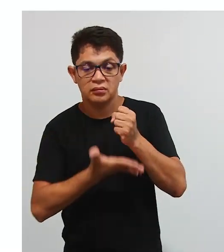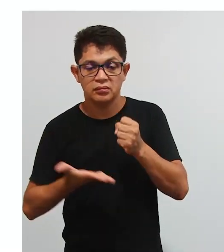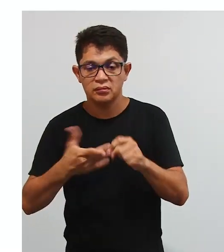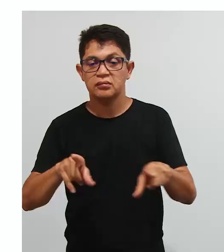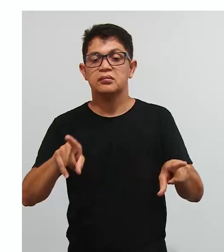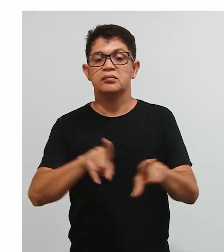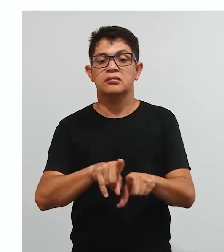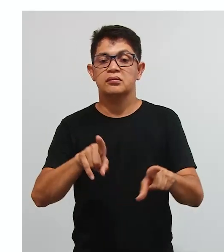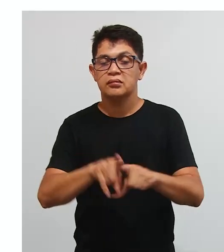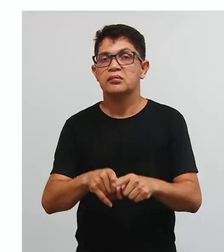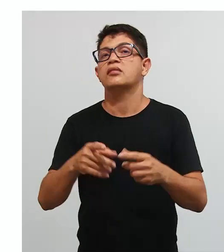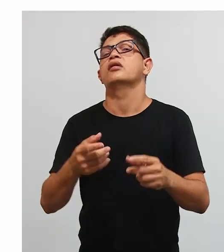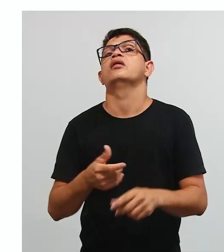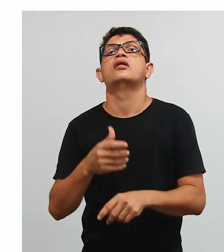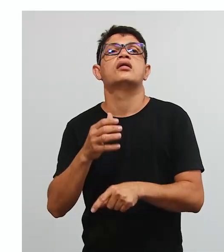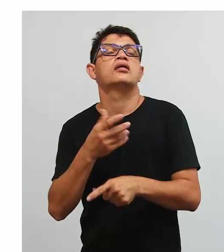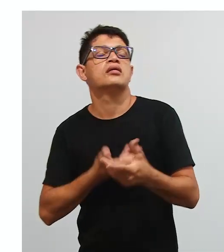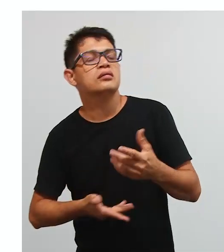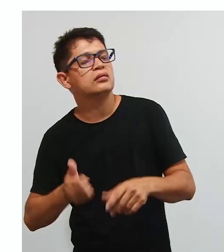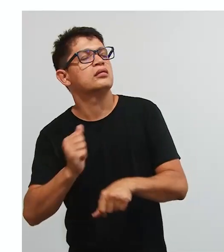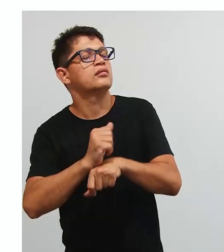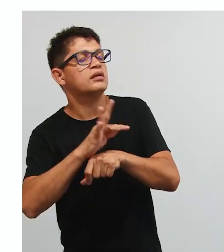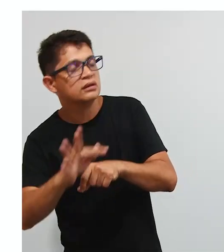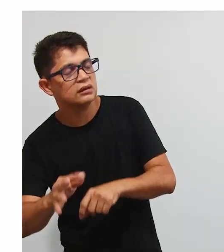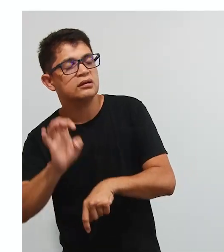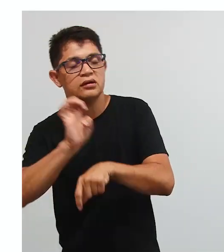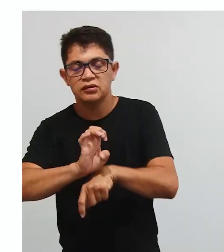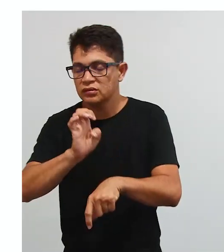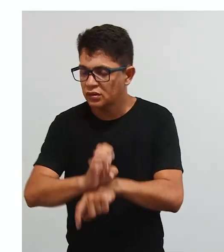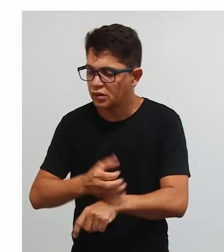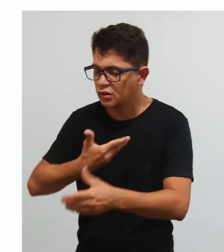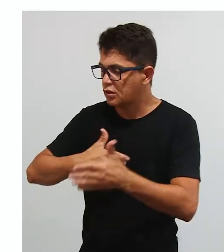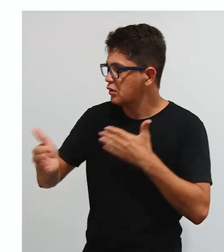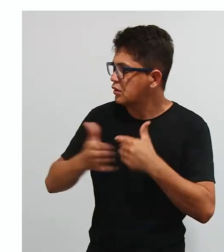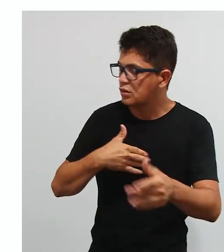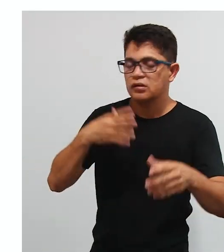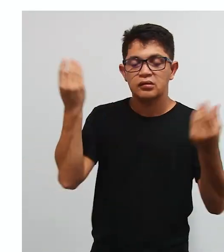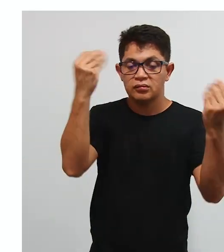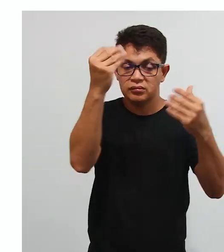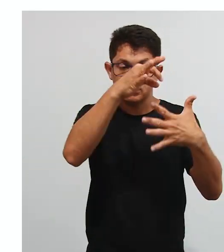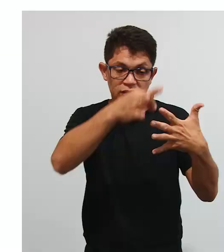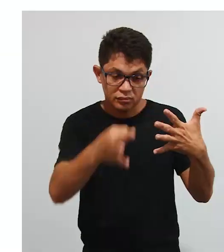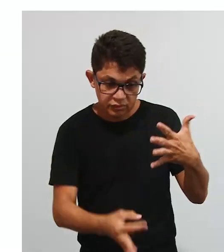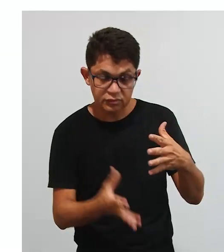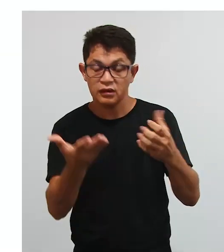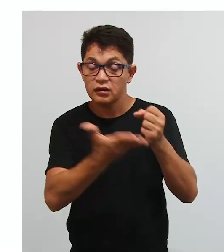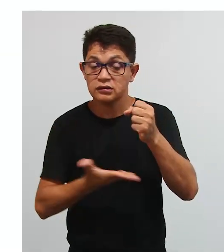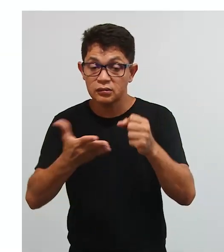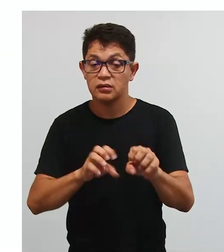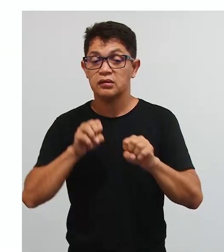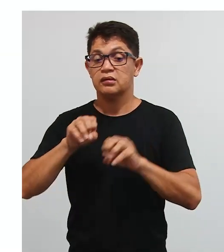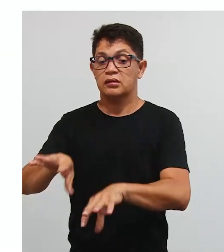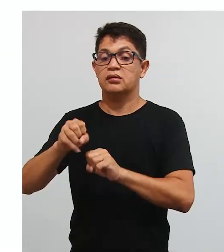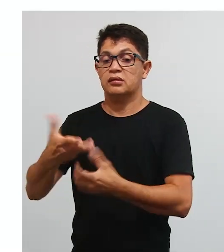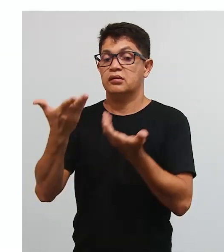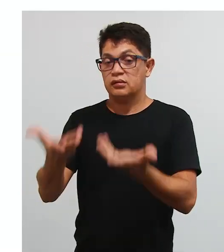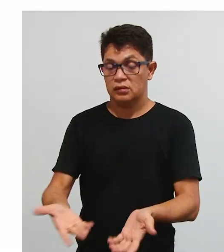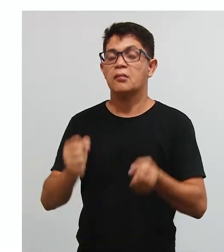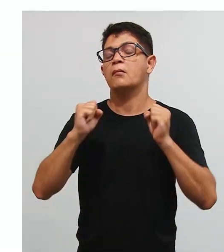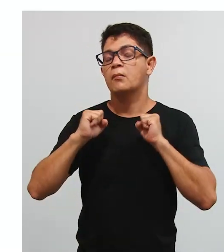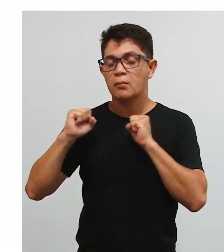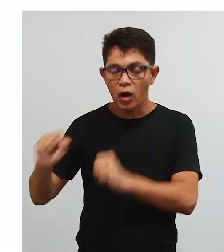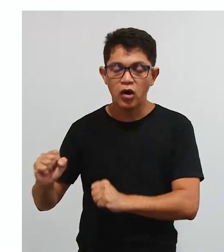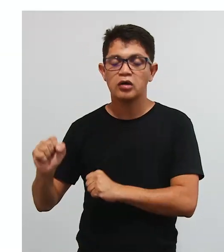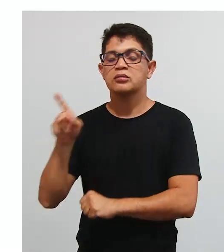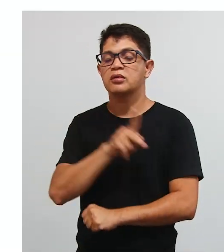que podem estar nos institutos federais, nas escolas estaduais, né? Temos os professores da educação básica